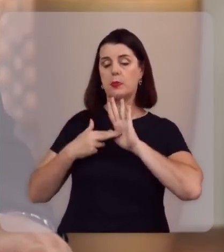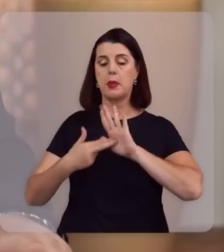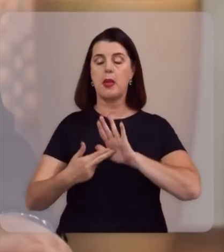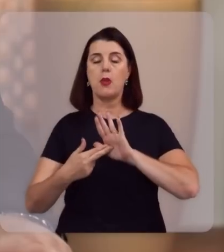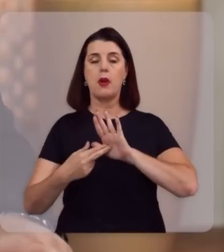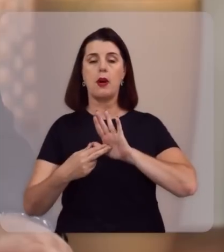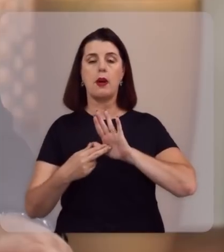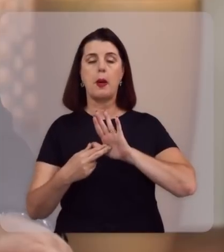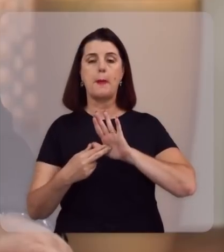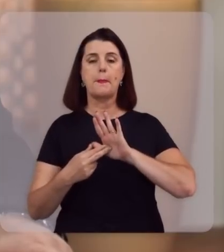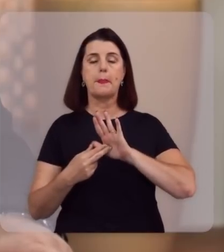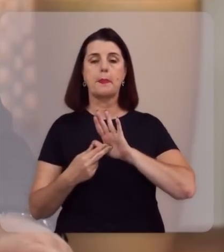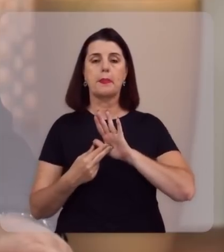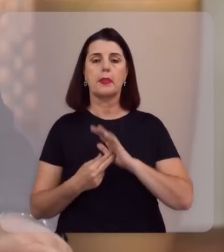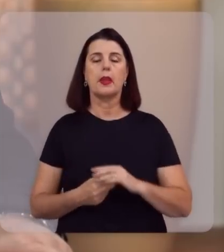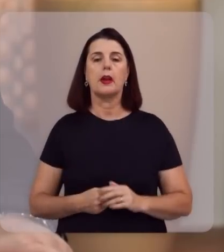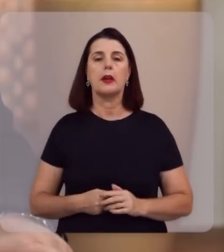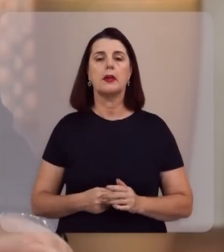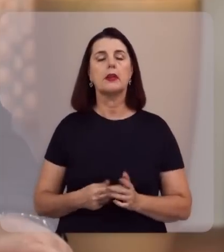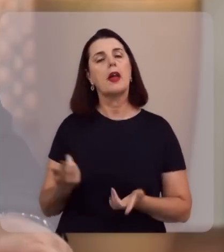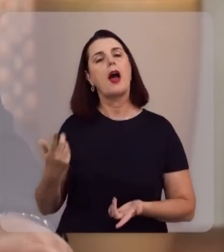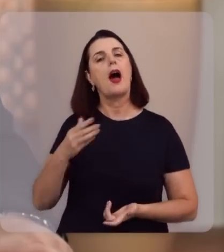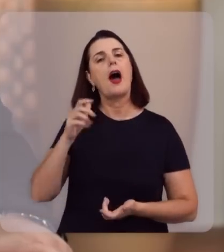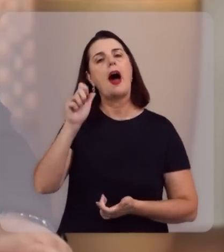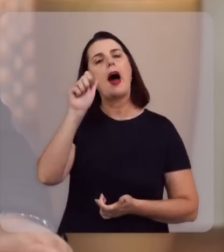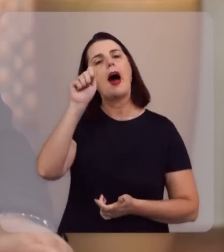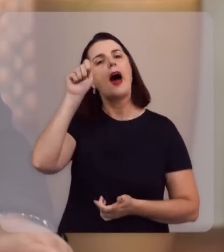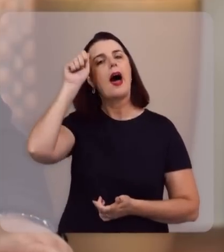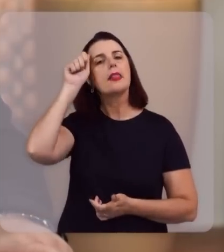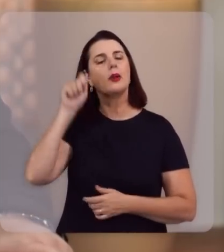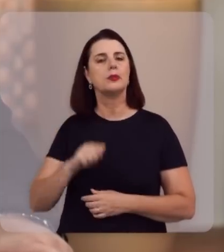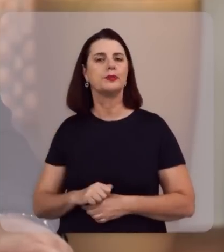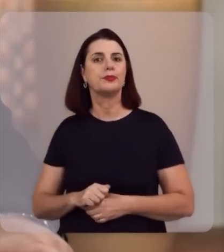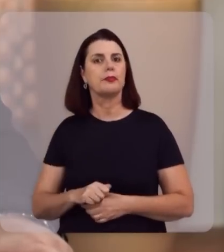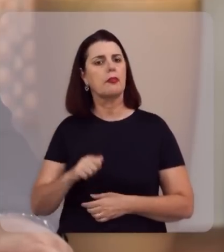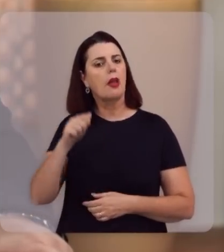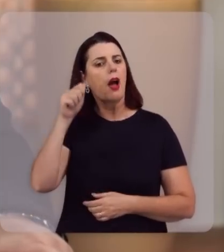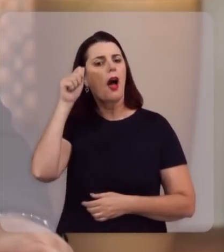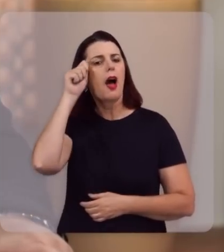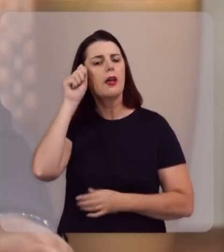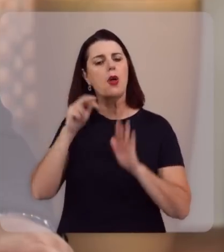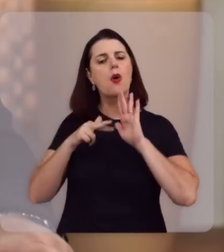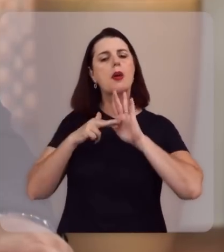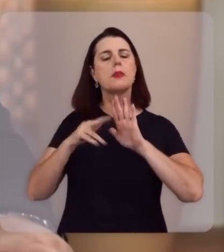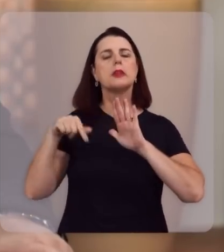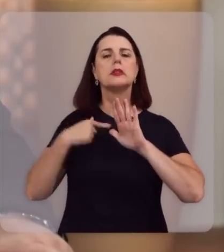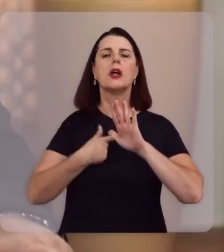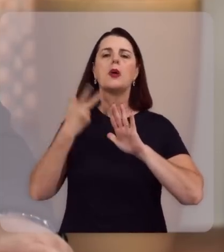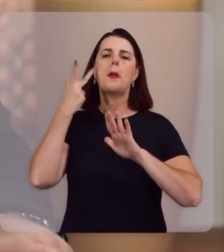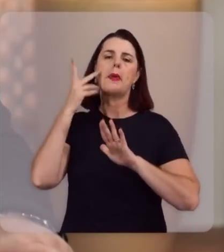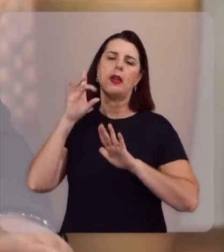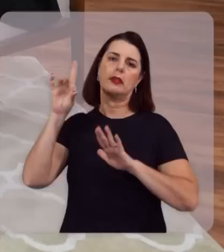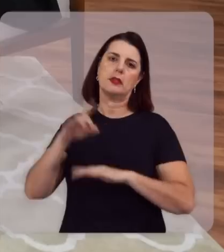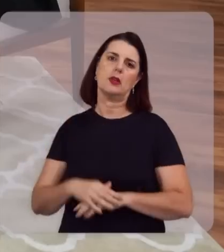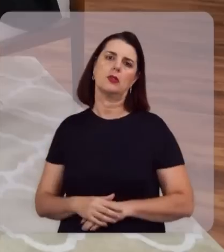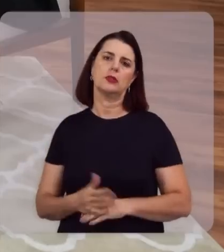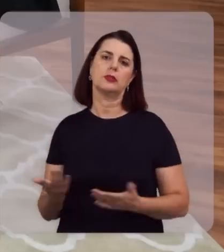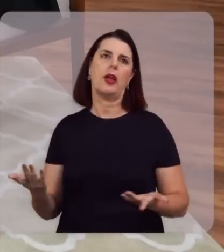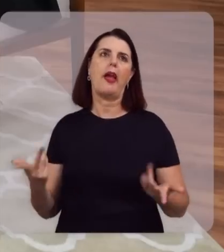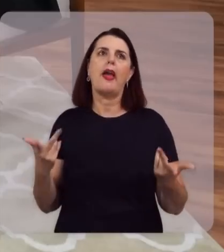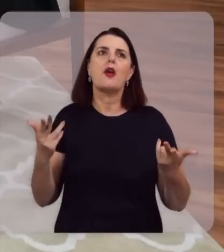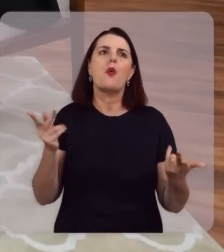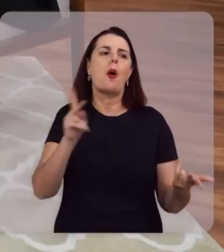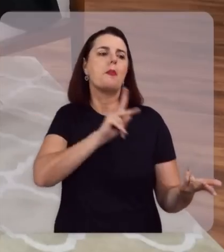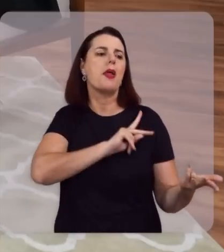primeiro representante, o cabeça de um pacto, que foi Adão. E Adão nos representava diante de Deus. É como